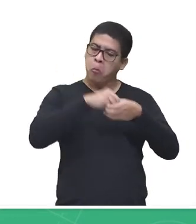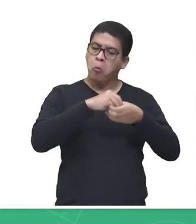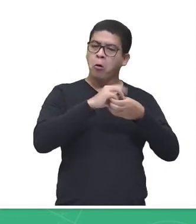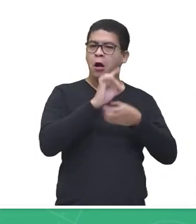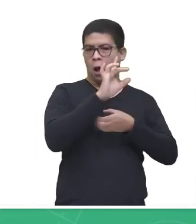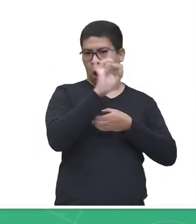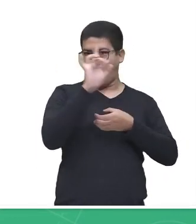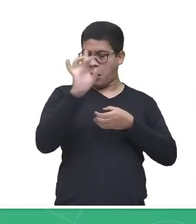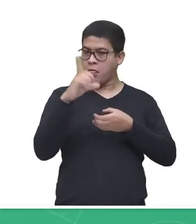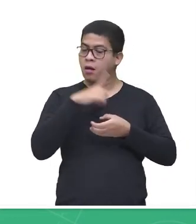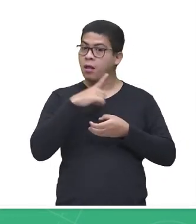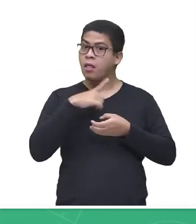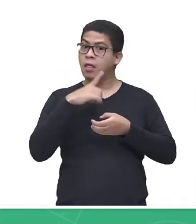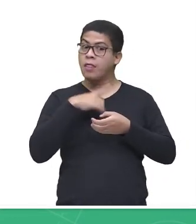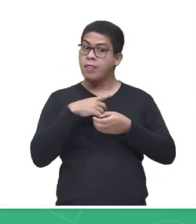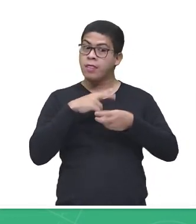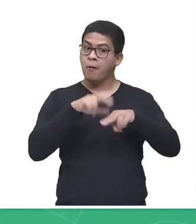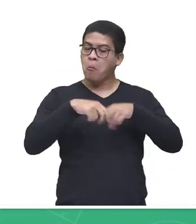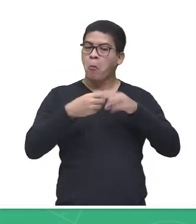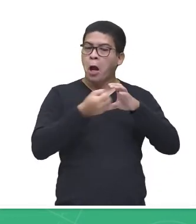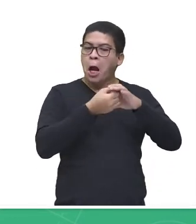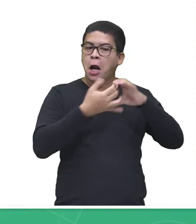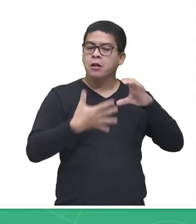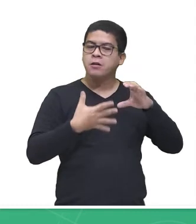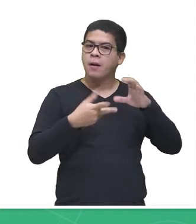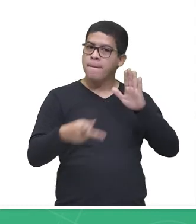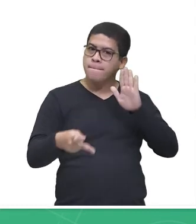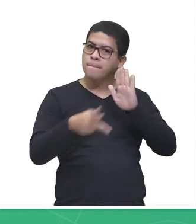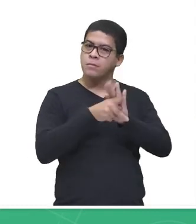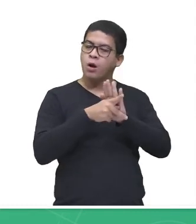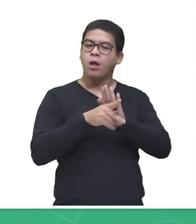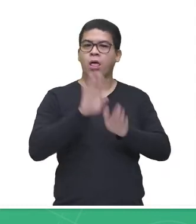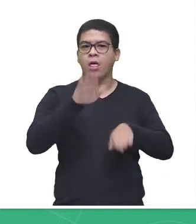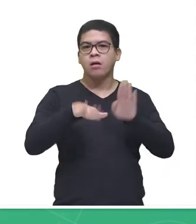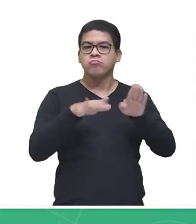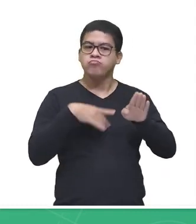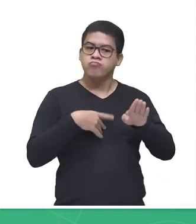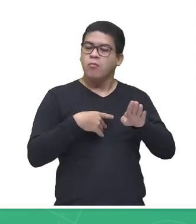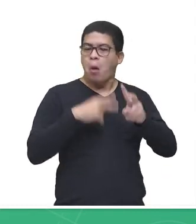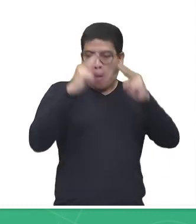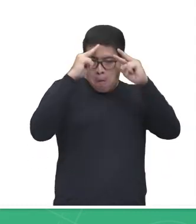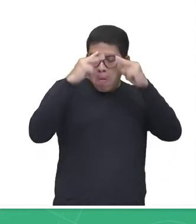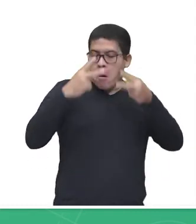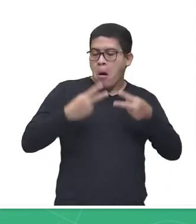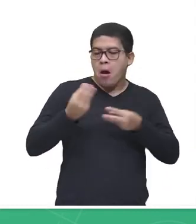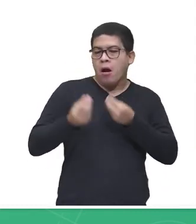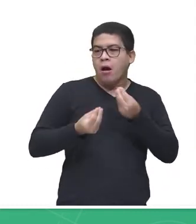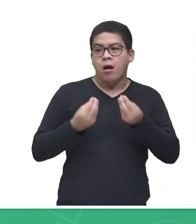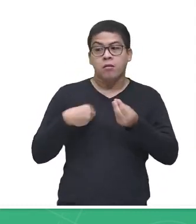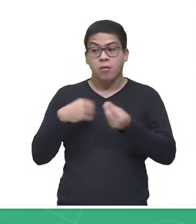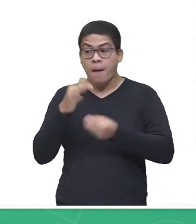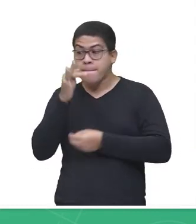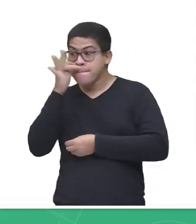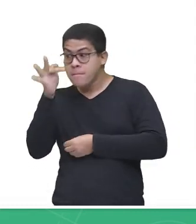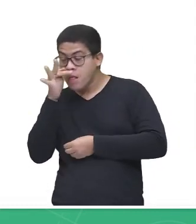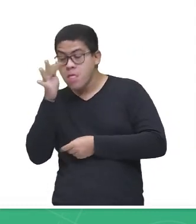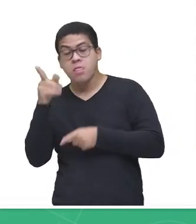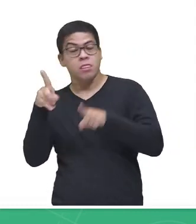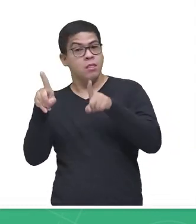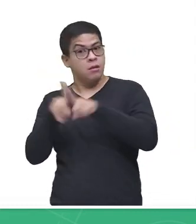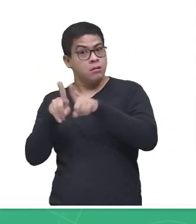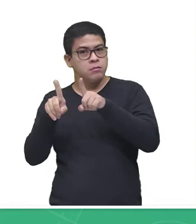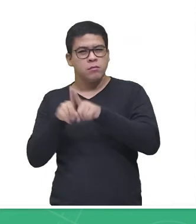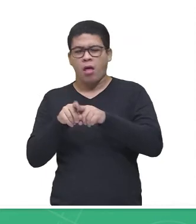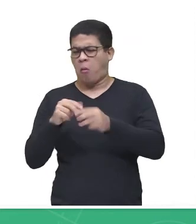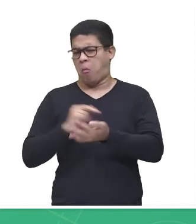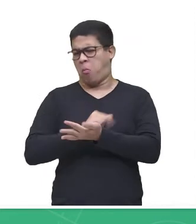função específica, desde as células ali de seres que são unicelulares, que têm apenas uma célula, até seres que têm 1 milhão